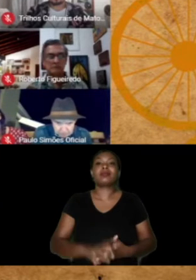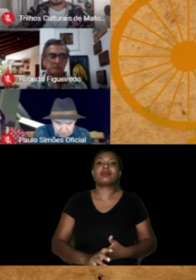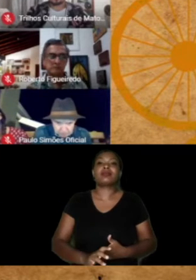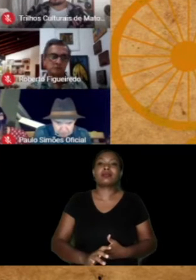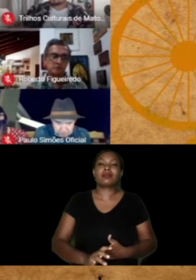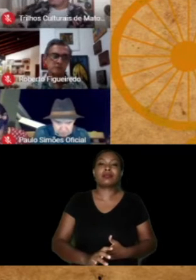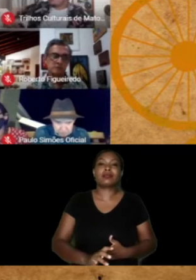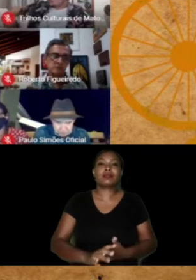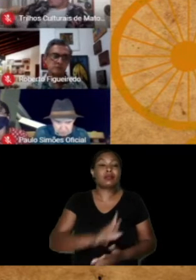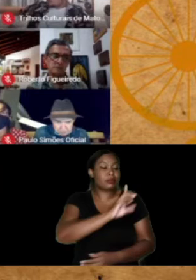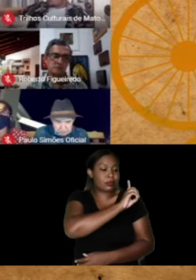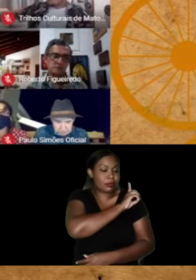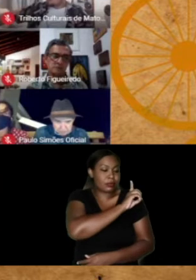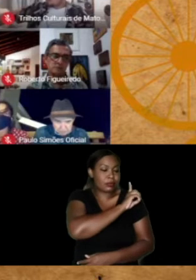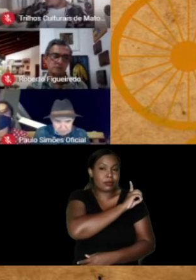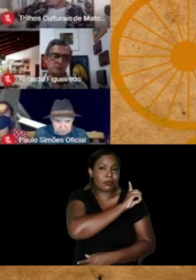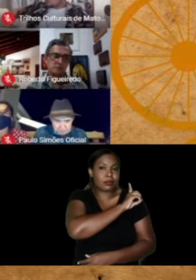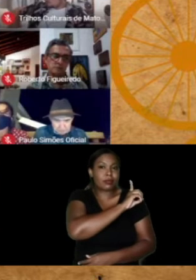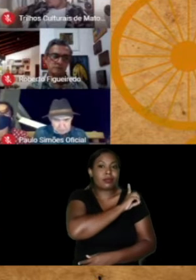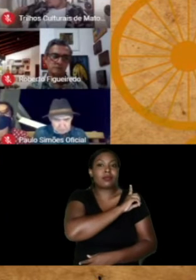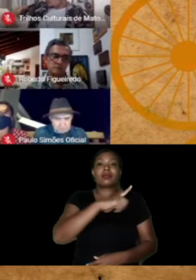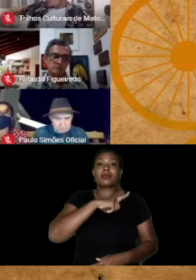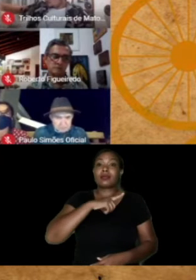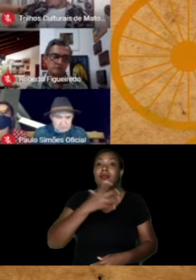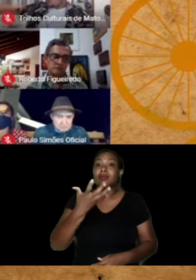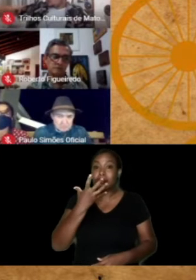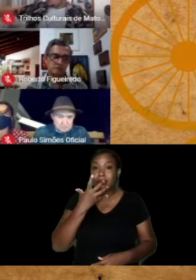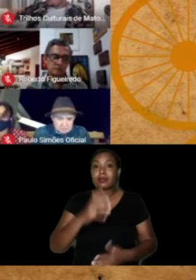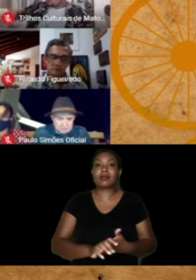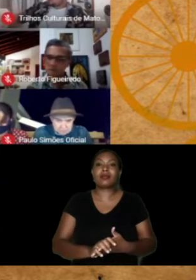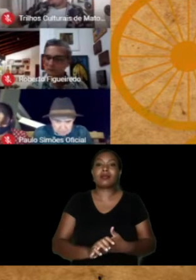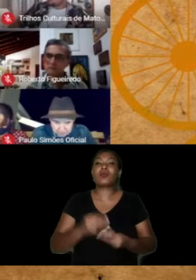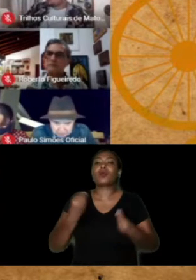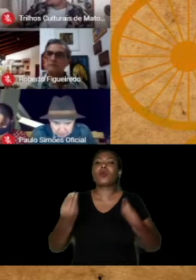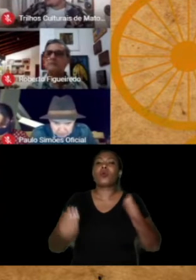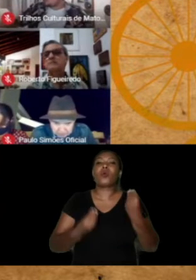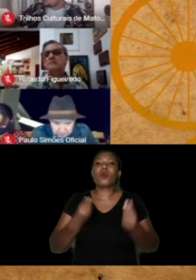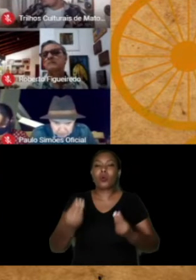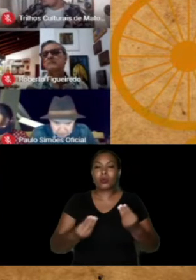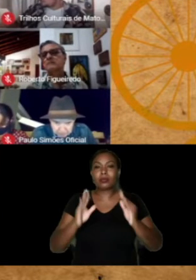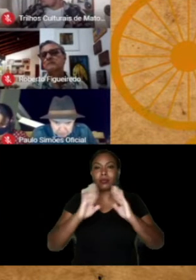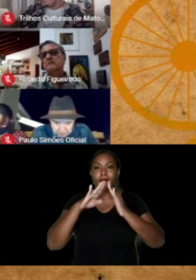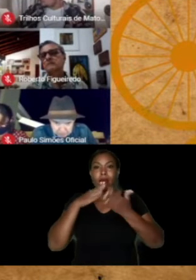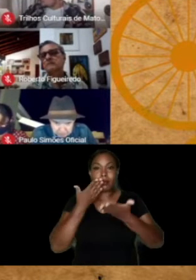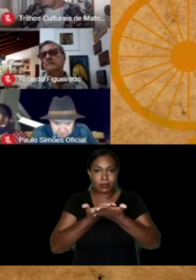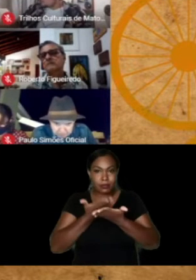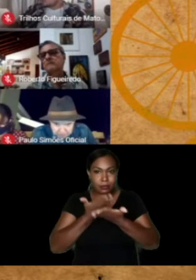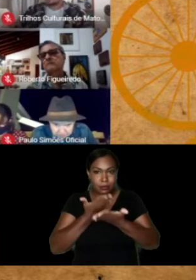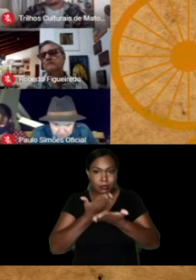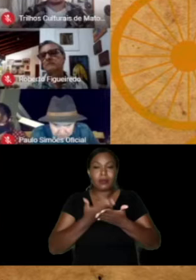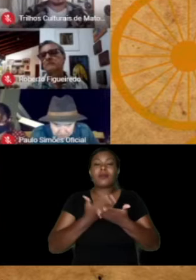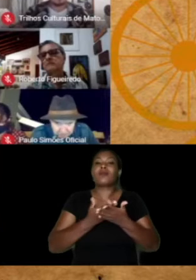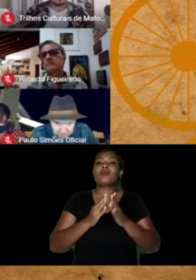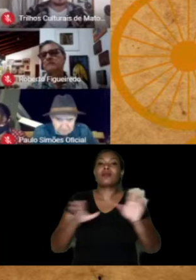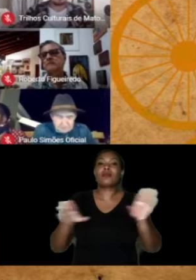eles estavam querendo tirar, como tiraram a escola Batatinha, fecharam